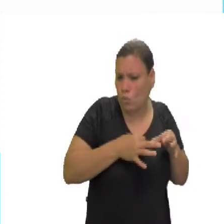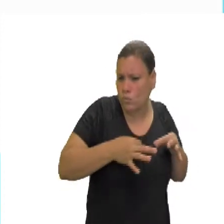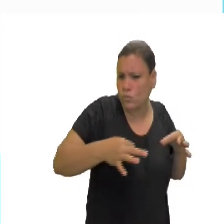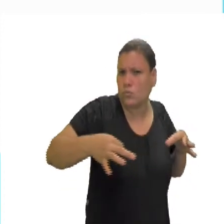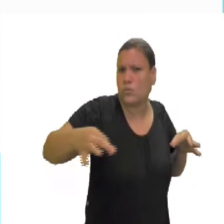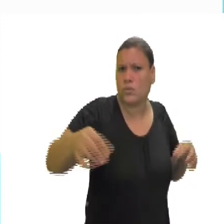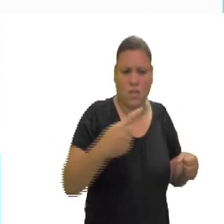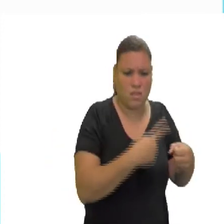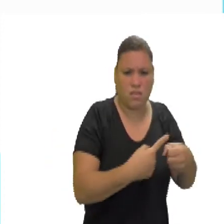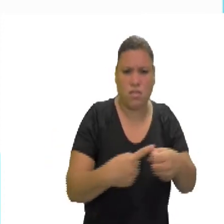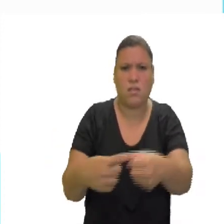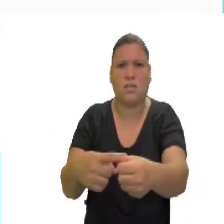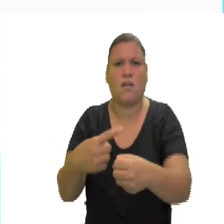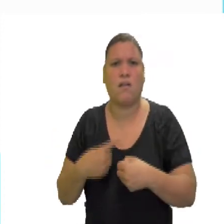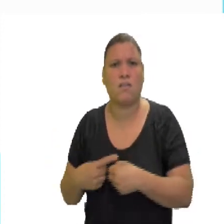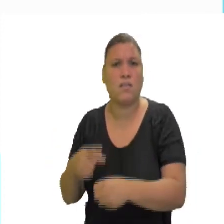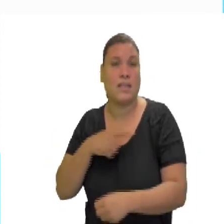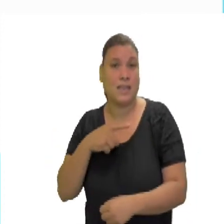Estrada Real.